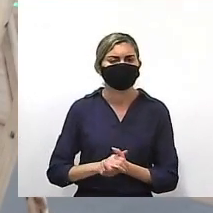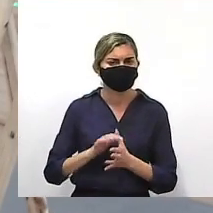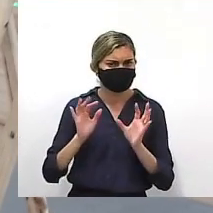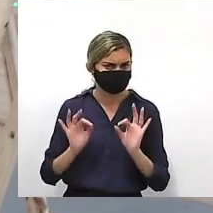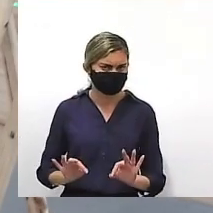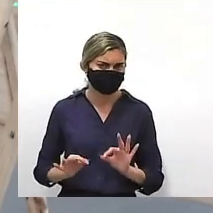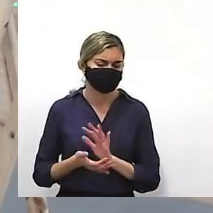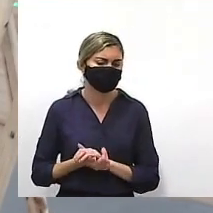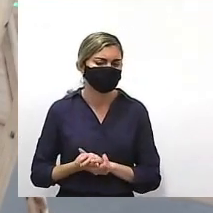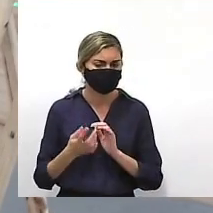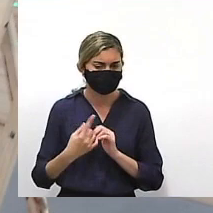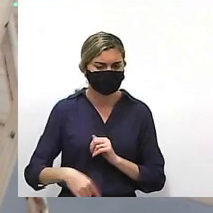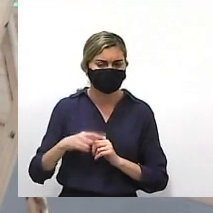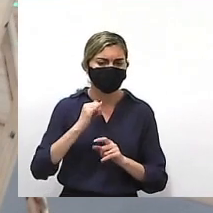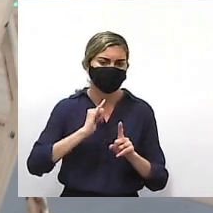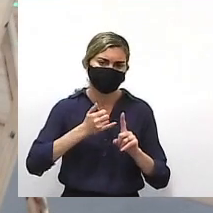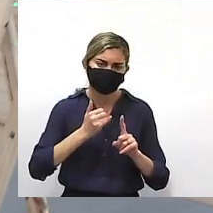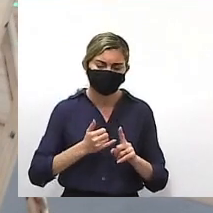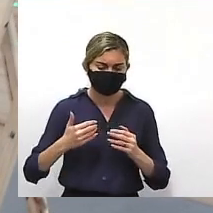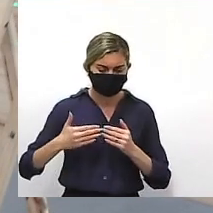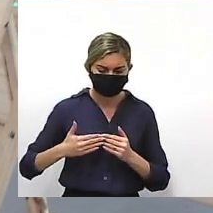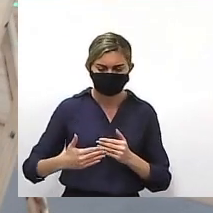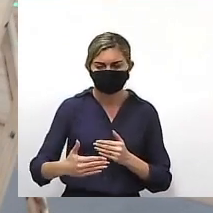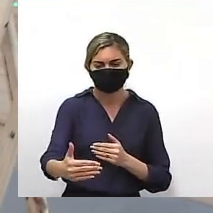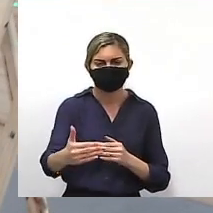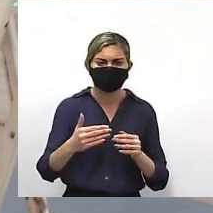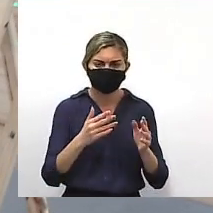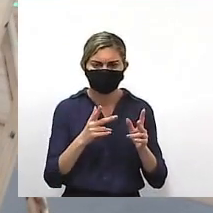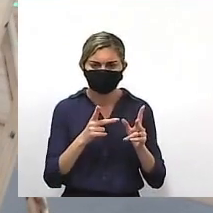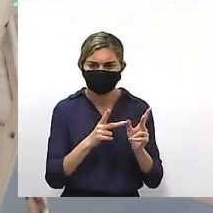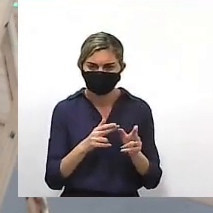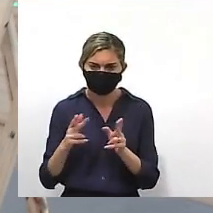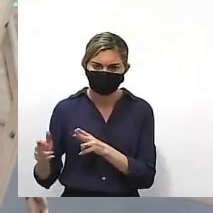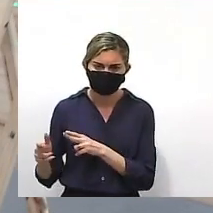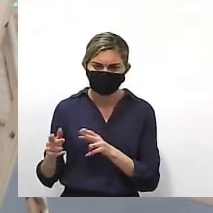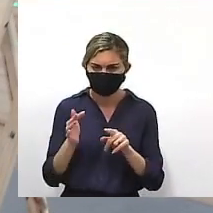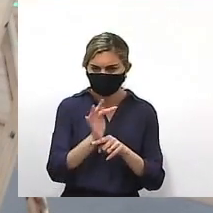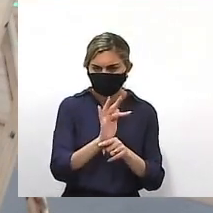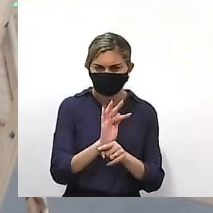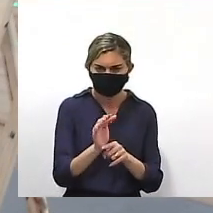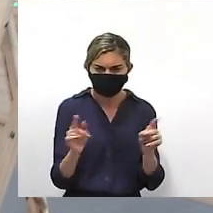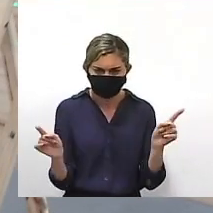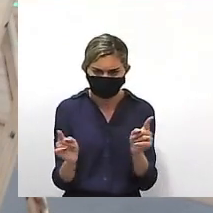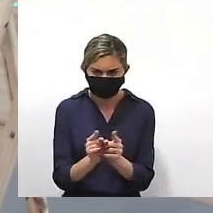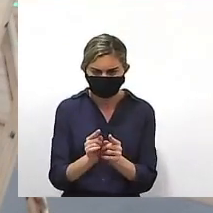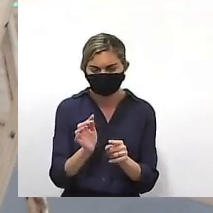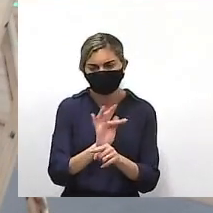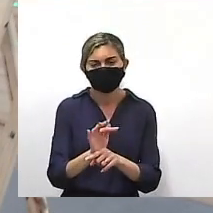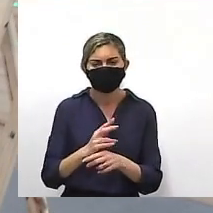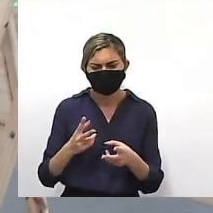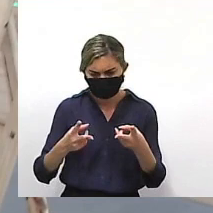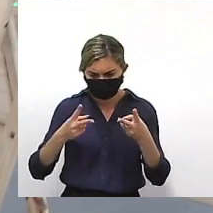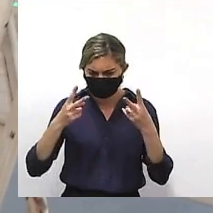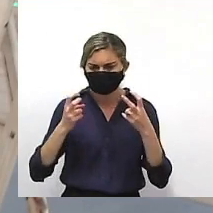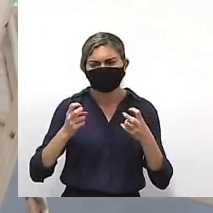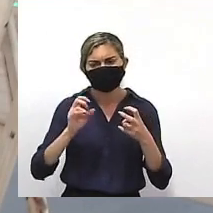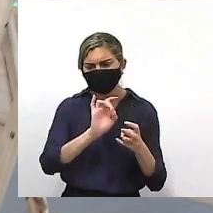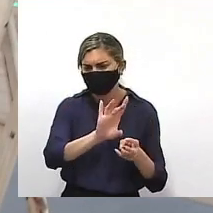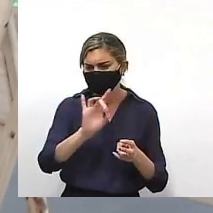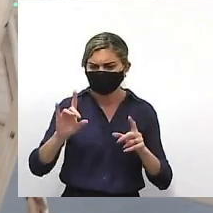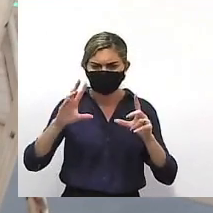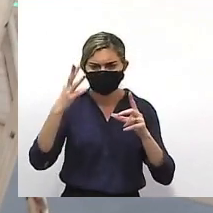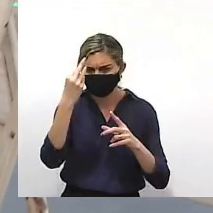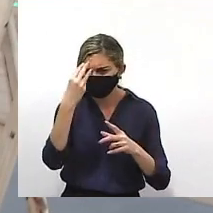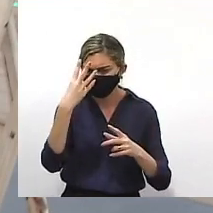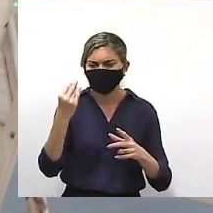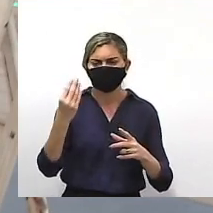certo? Que vão ser contadas a partir do curta-metragem de Ana. Se vocês perceberam, cada imagem,